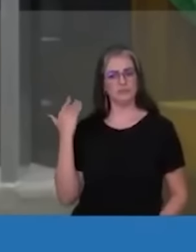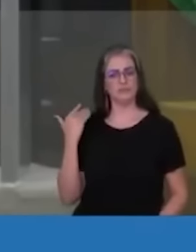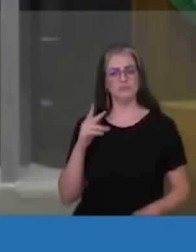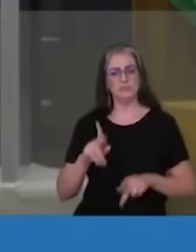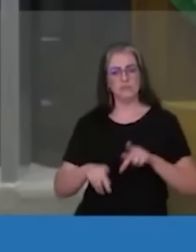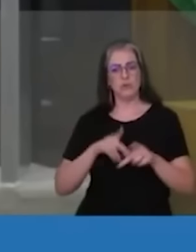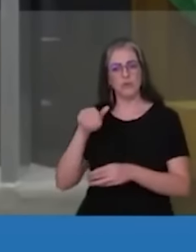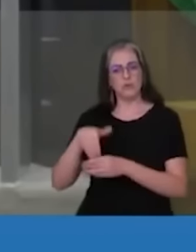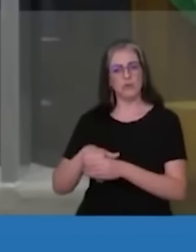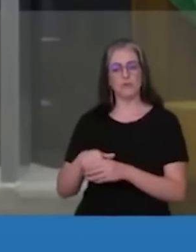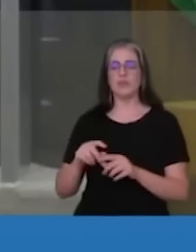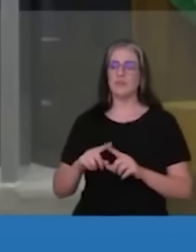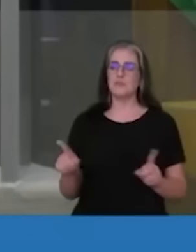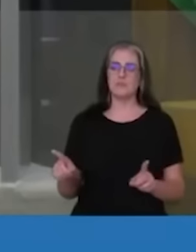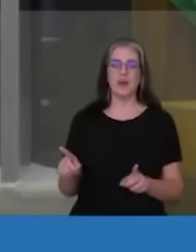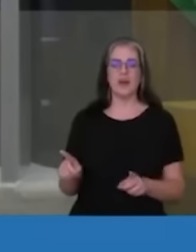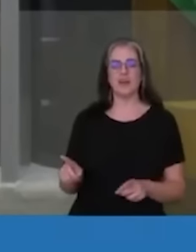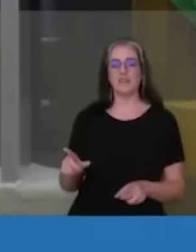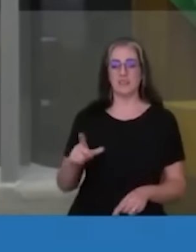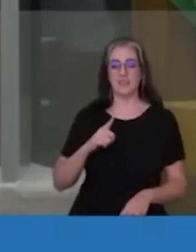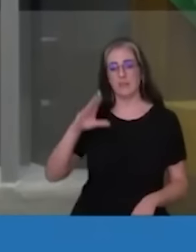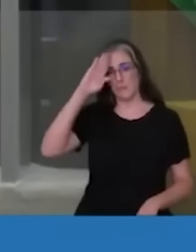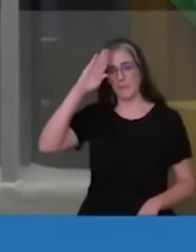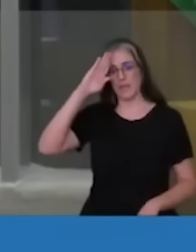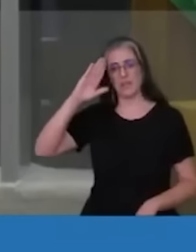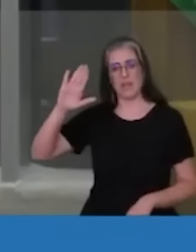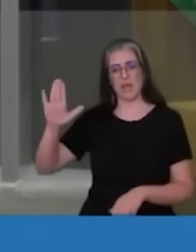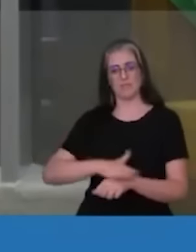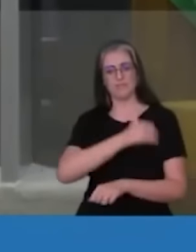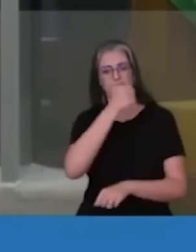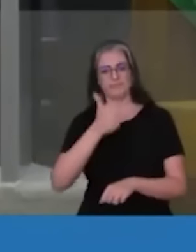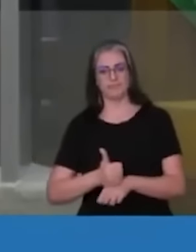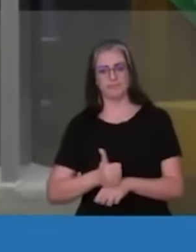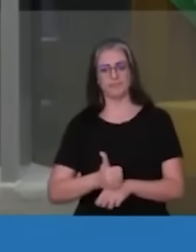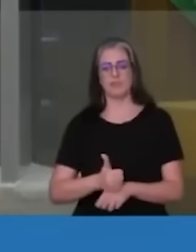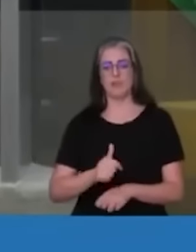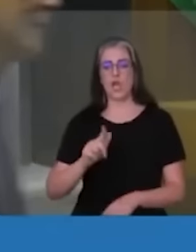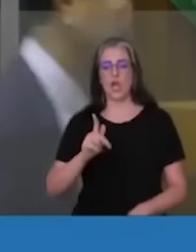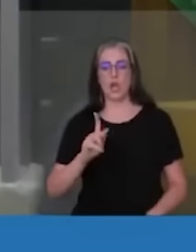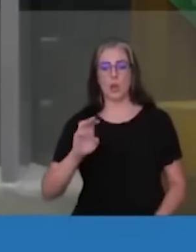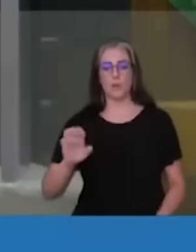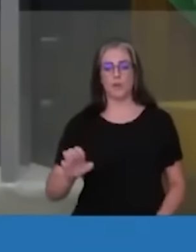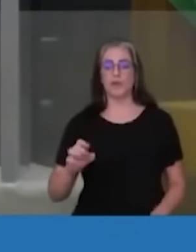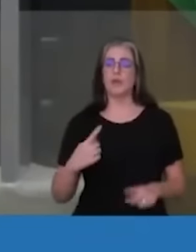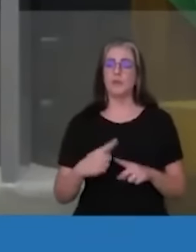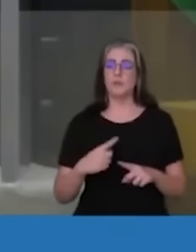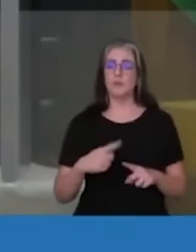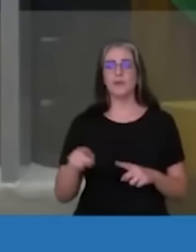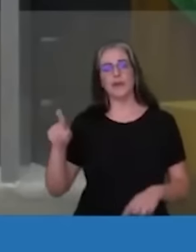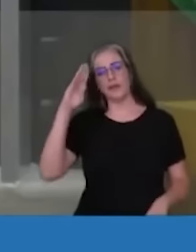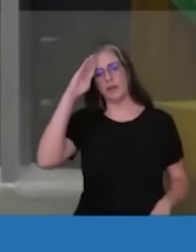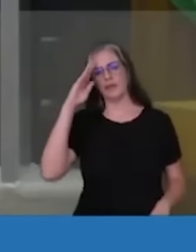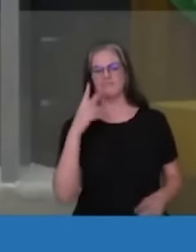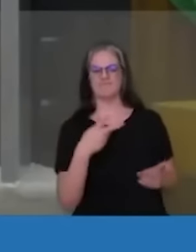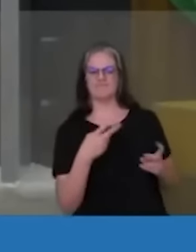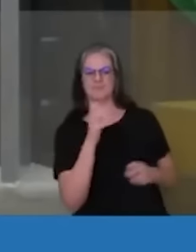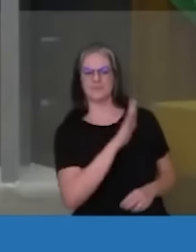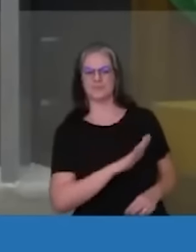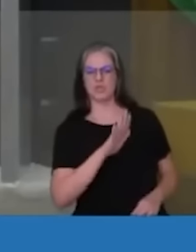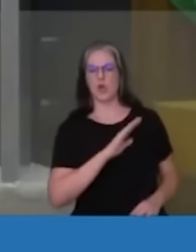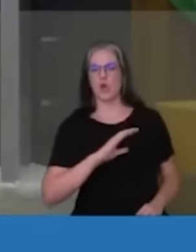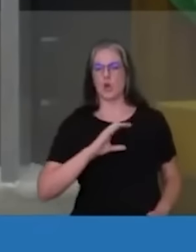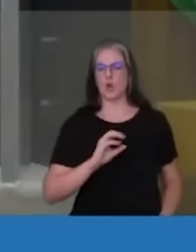militar golpe militar esse que via em Jango o que eles diziam de uma ameaça comunista porque tinha sido o